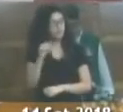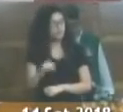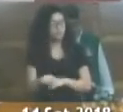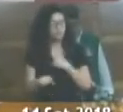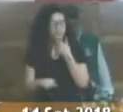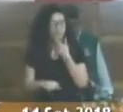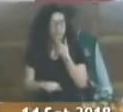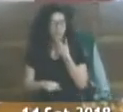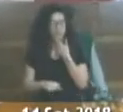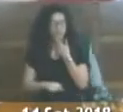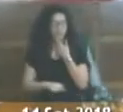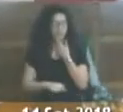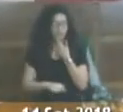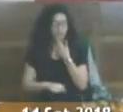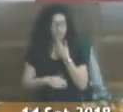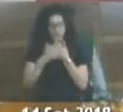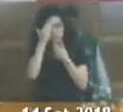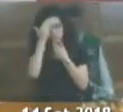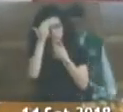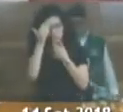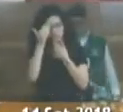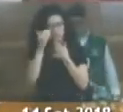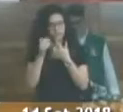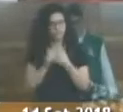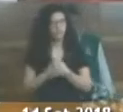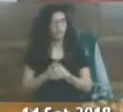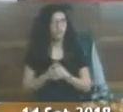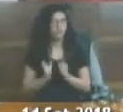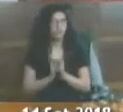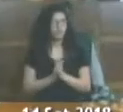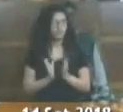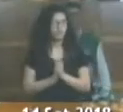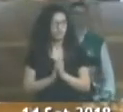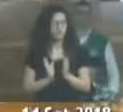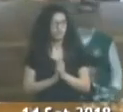estamos sendo ouvidos, e agradecer por esse espaço.